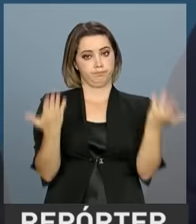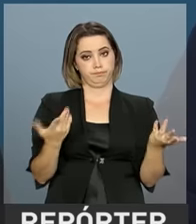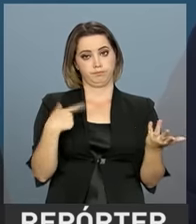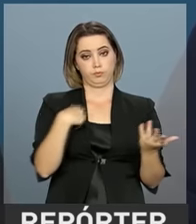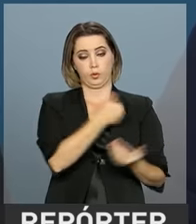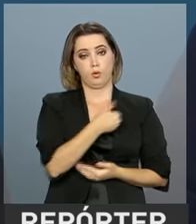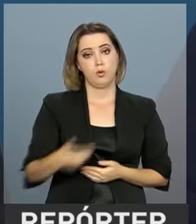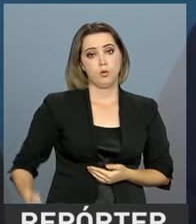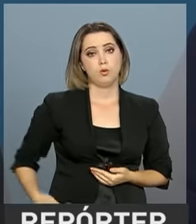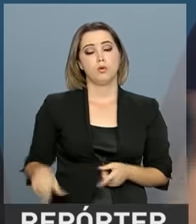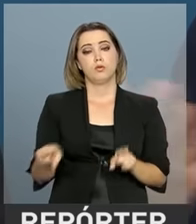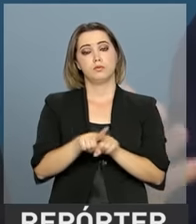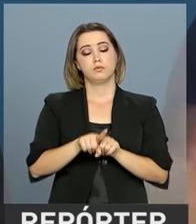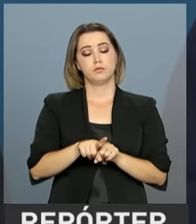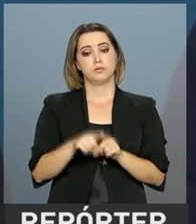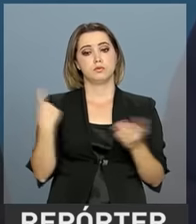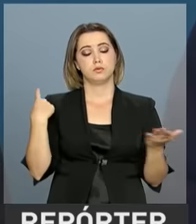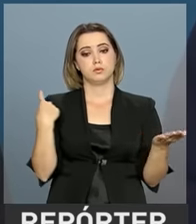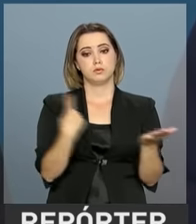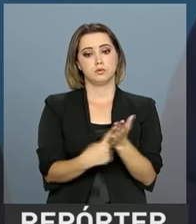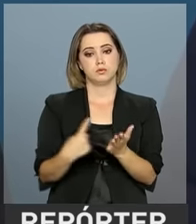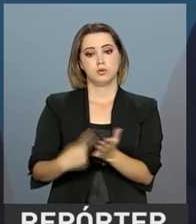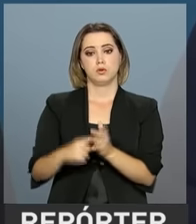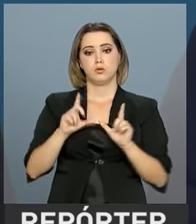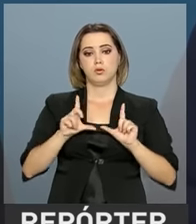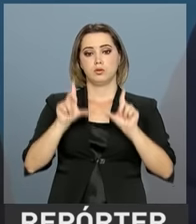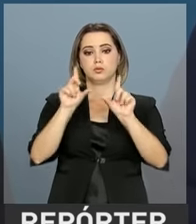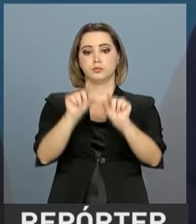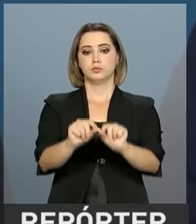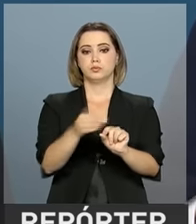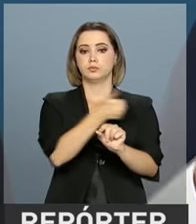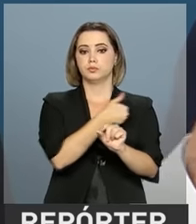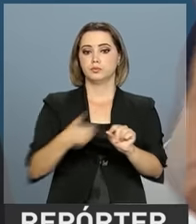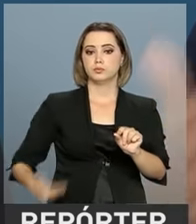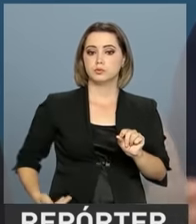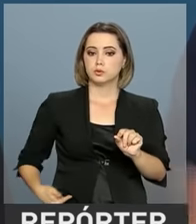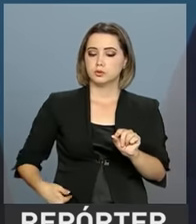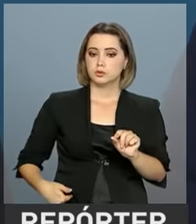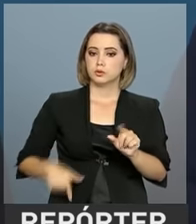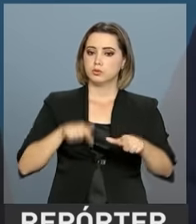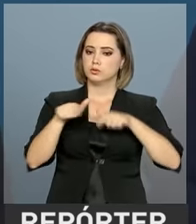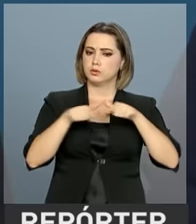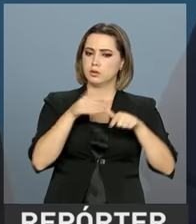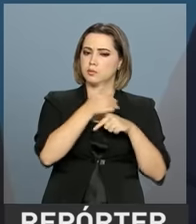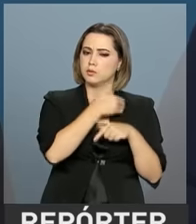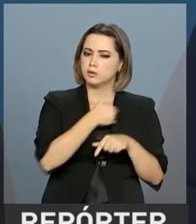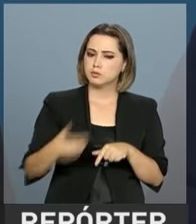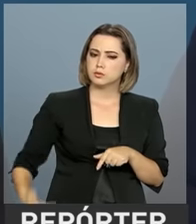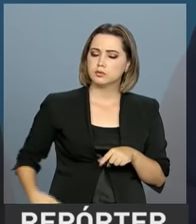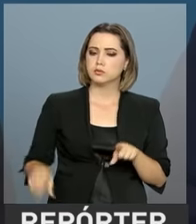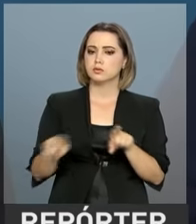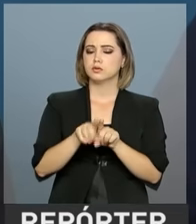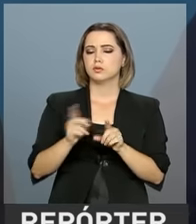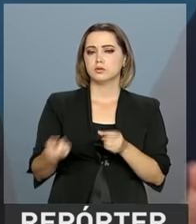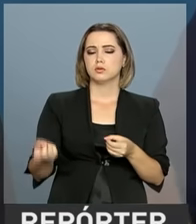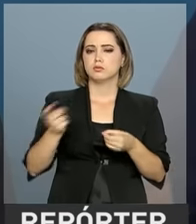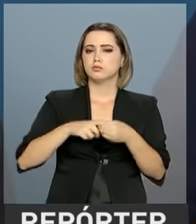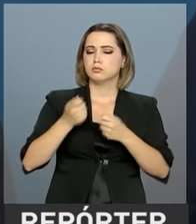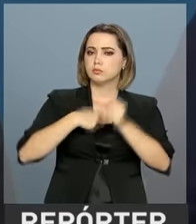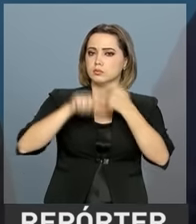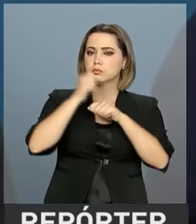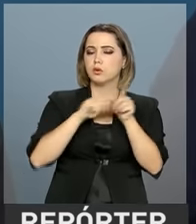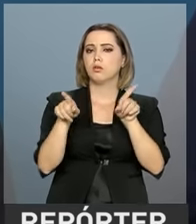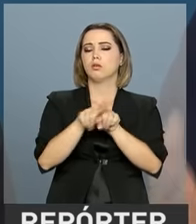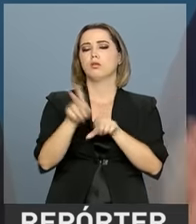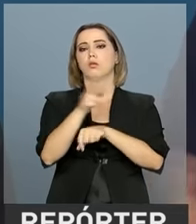redução do papel do estado e com a melhora da produtividade As Reformas estruturais estão nesta direção e o país